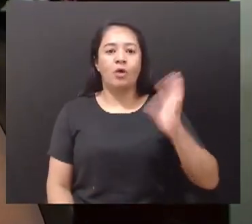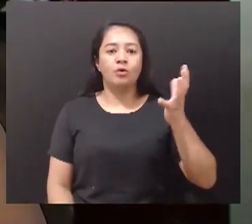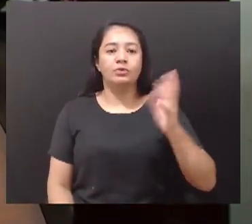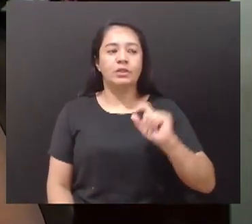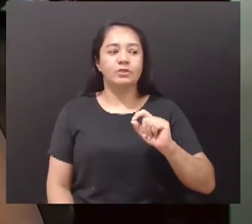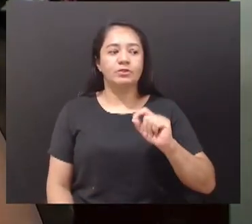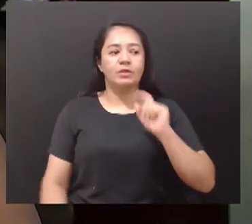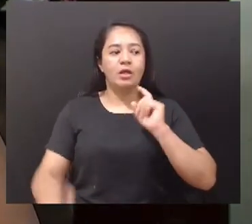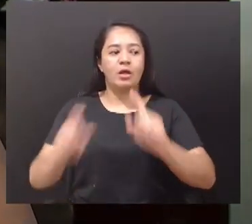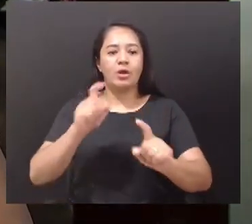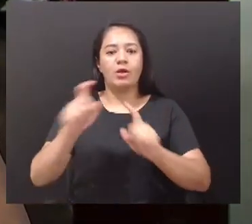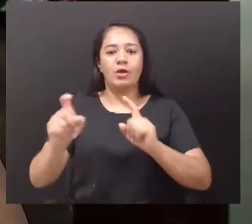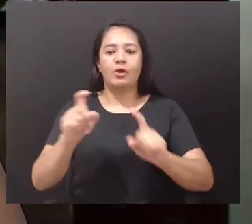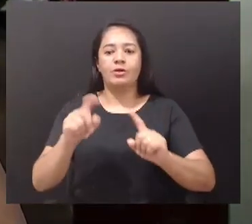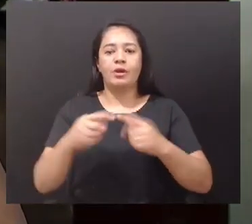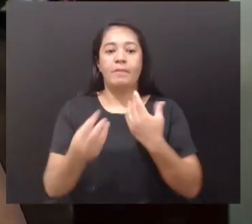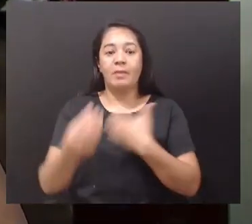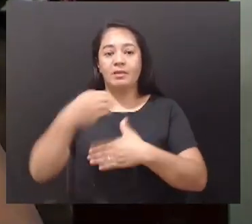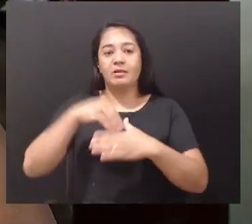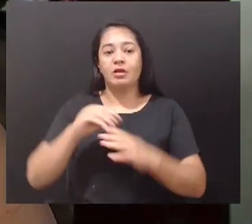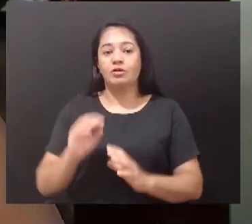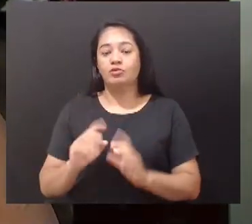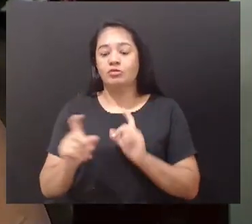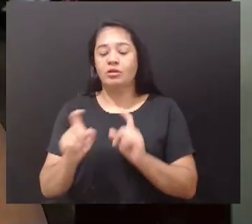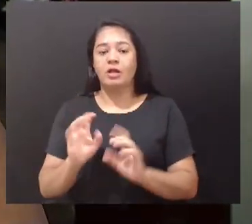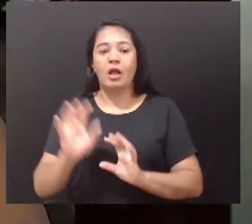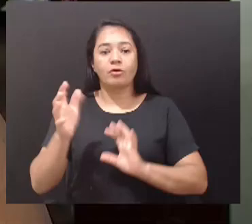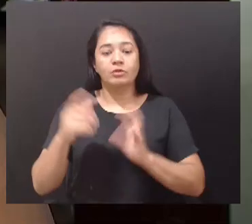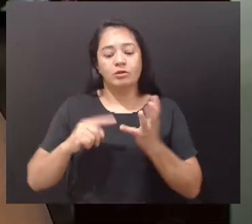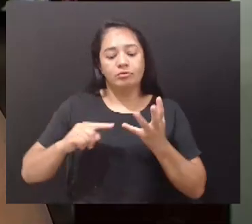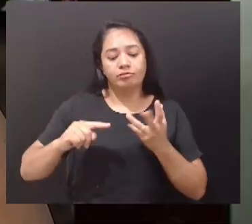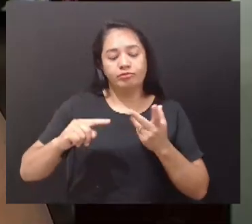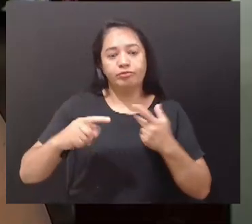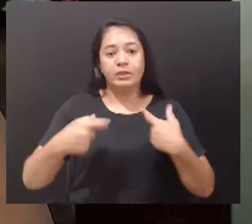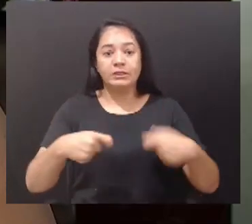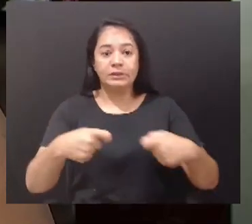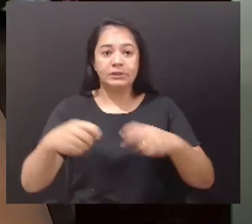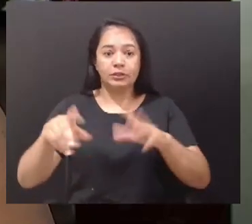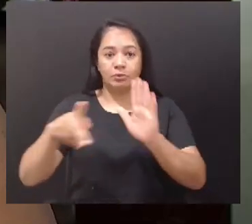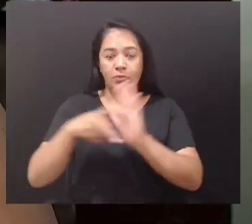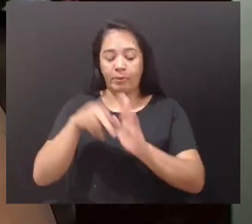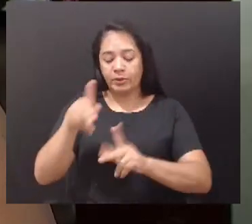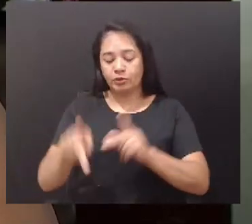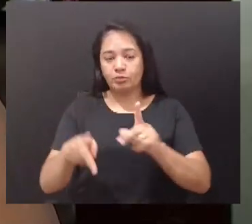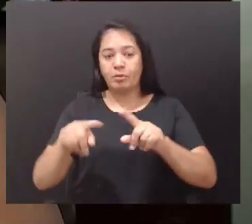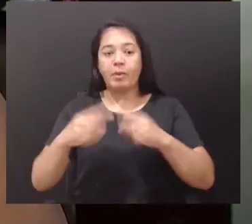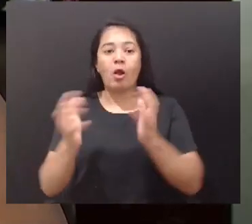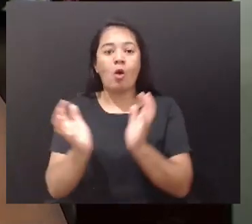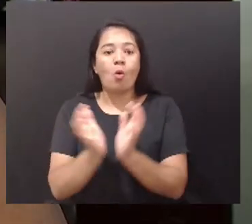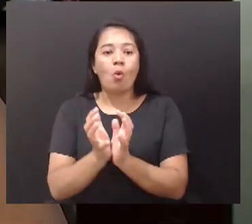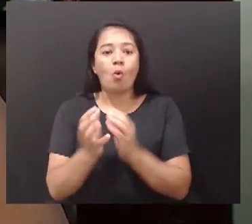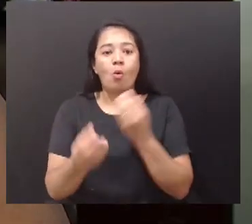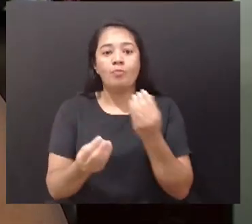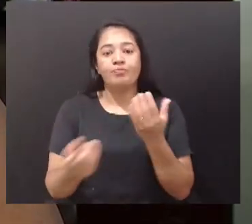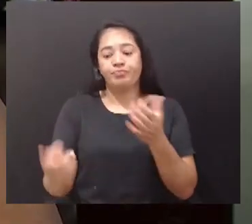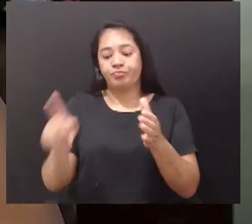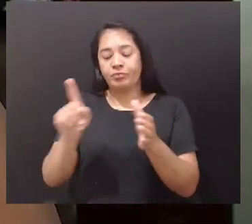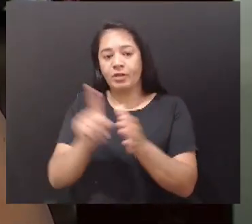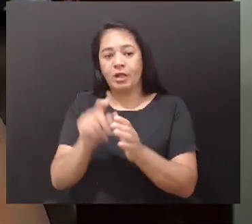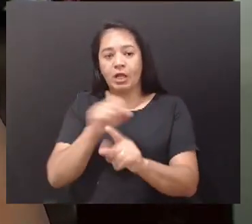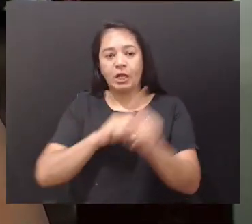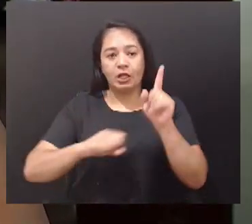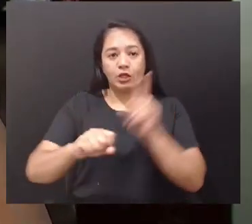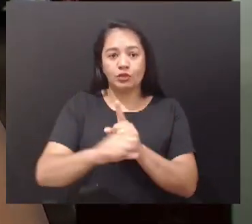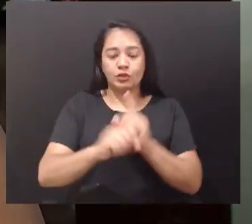dentro das reuniões vão chegando as demandas da população. Então, como o conselho ele é composto pela sociedade civil e pelo